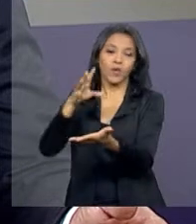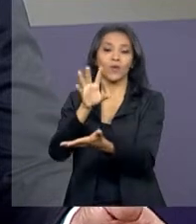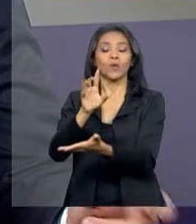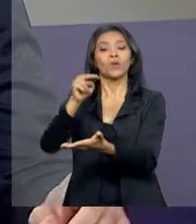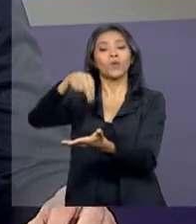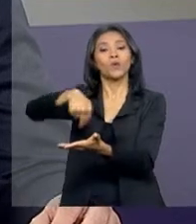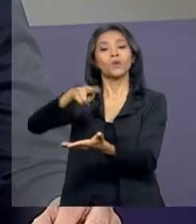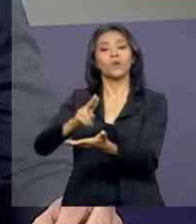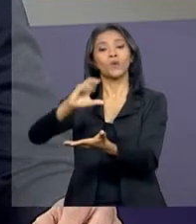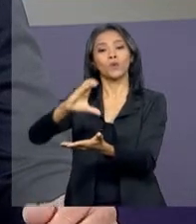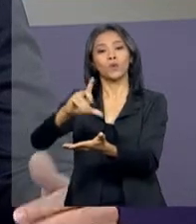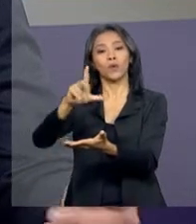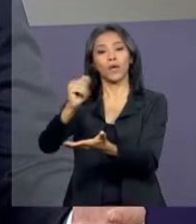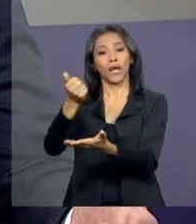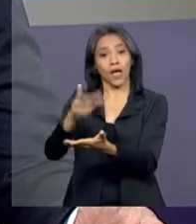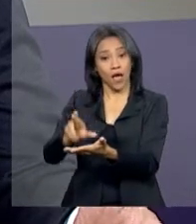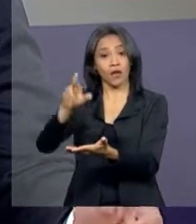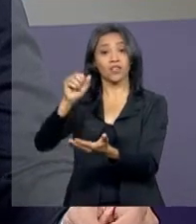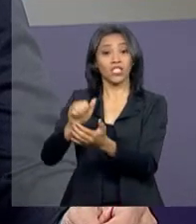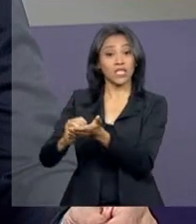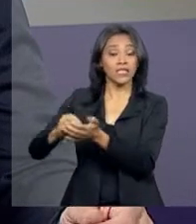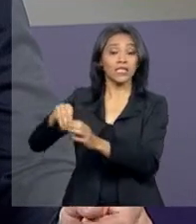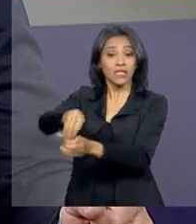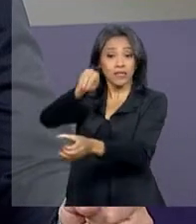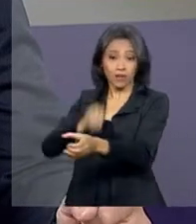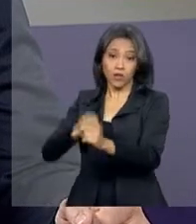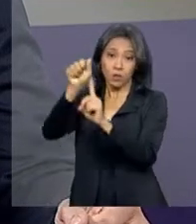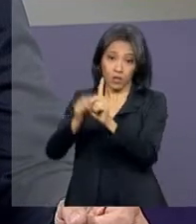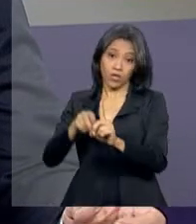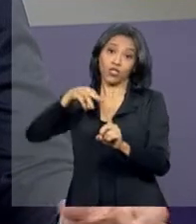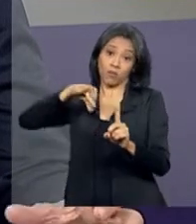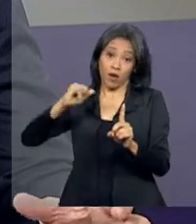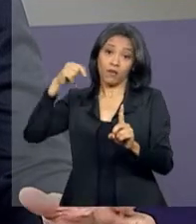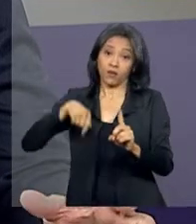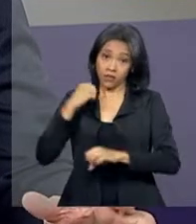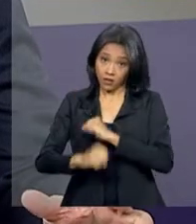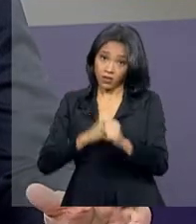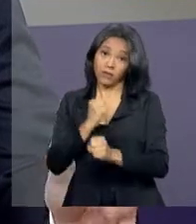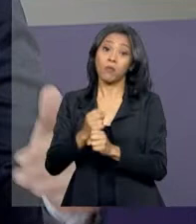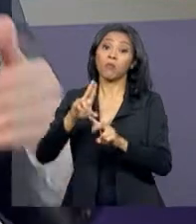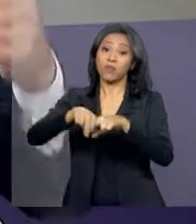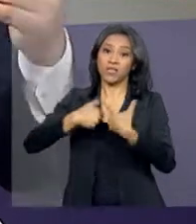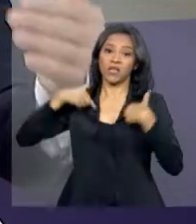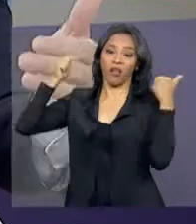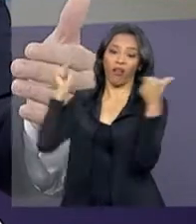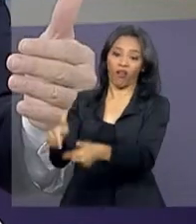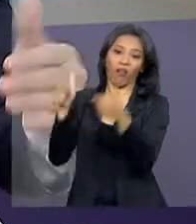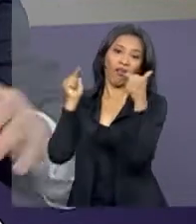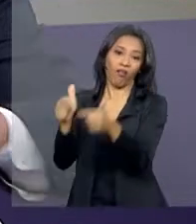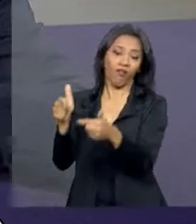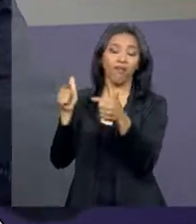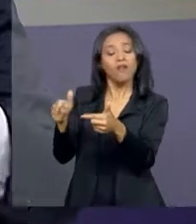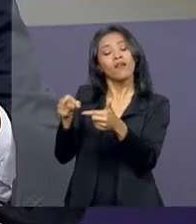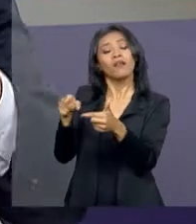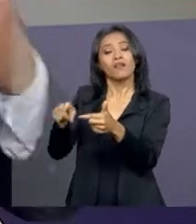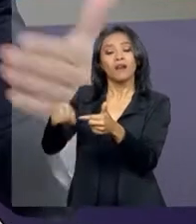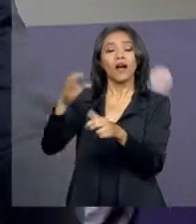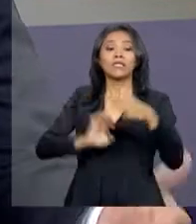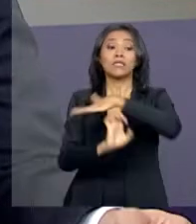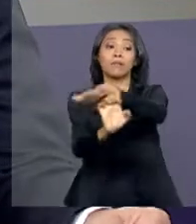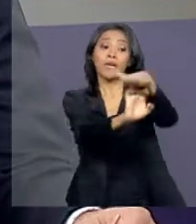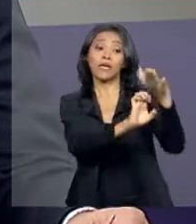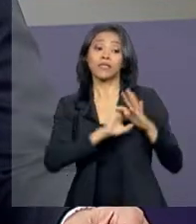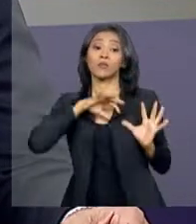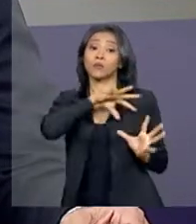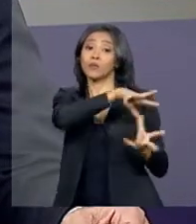estados unidos saiu em maio desse ano e por conta disso está ocorrendo essa retaliação em relação às empresas do mundo inteiro que